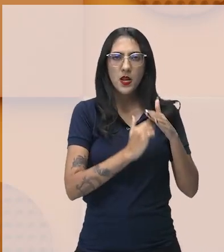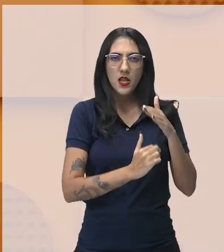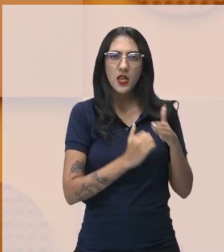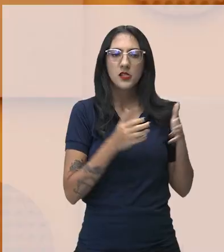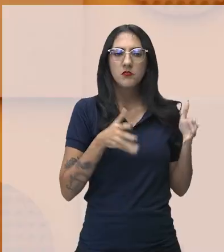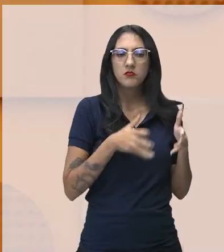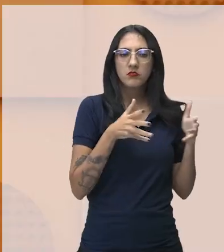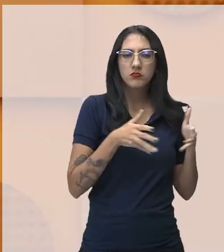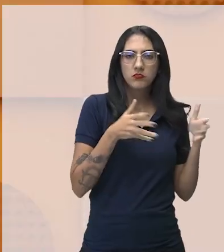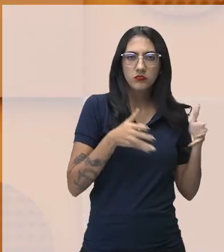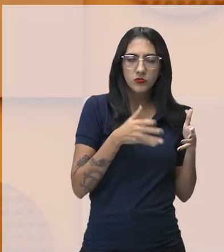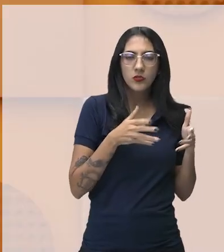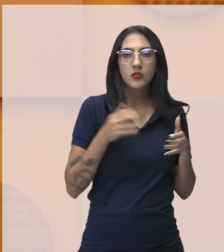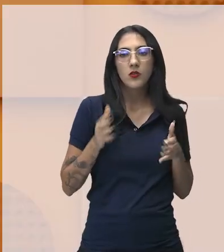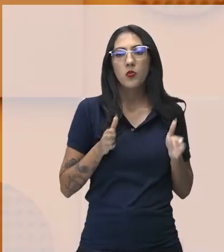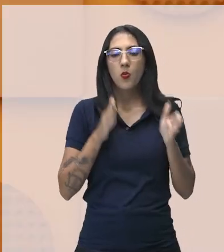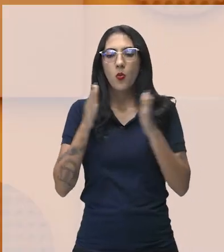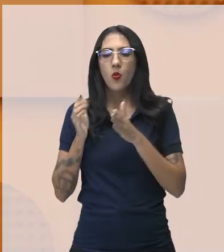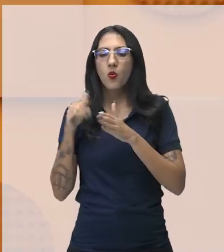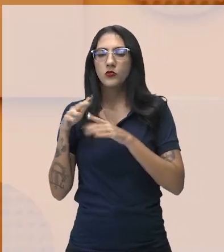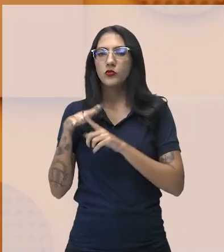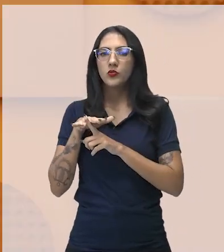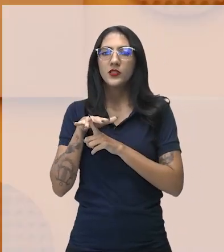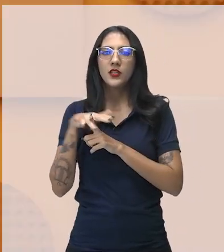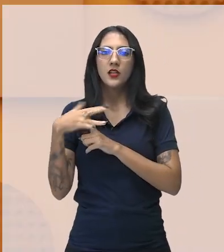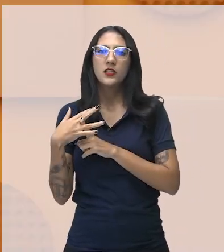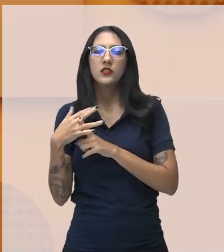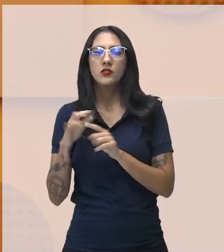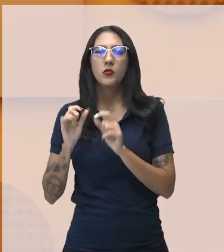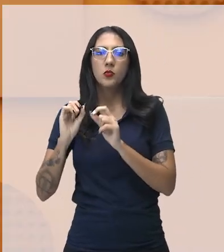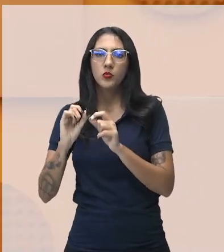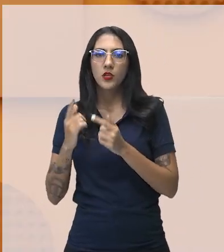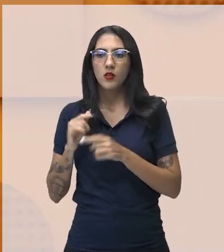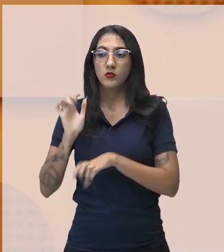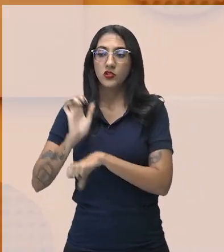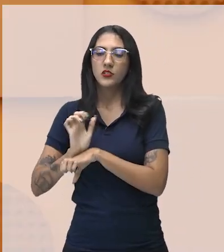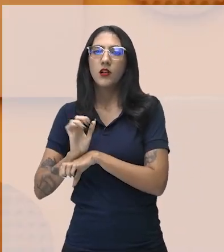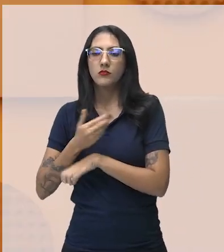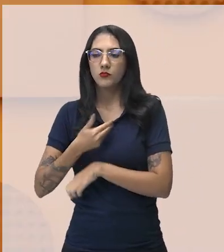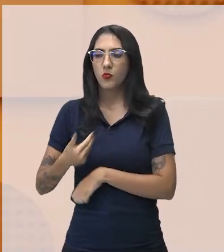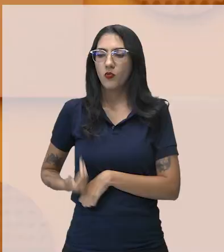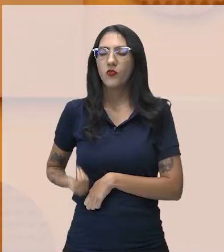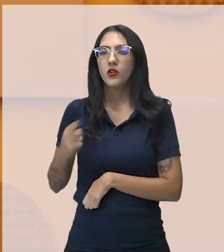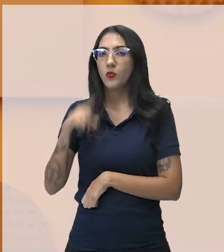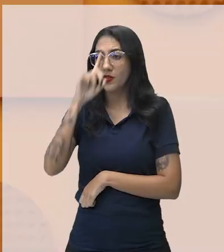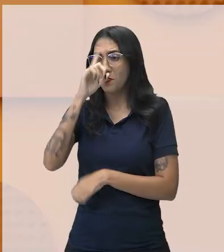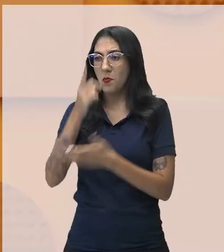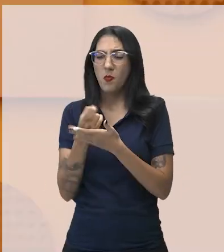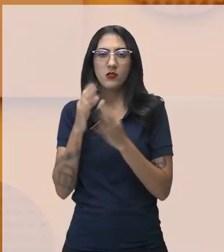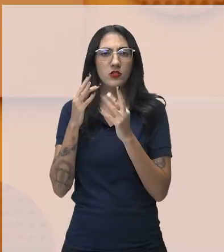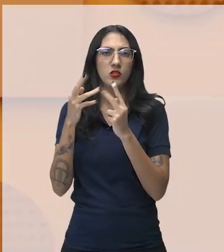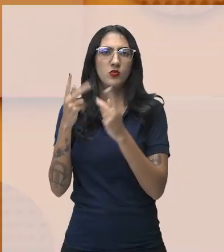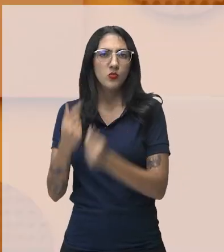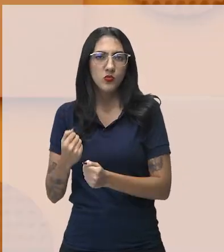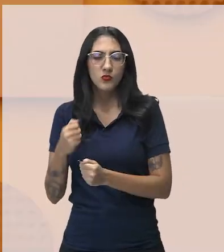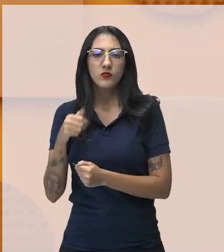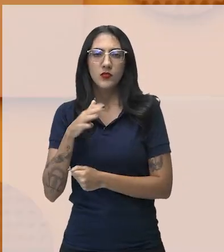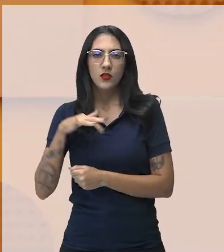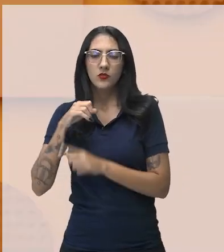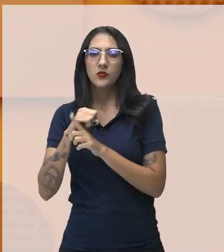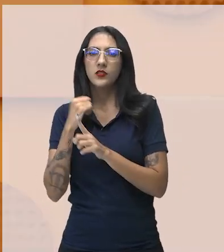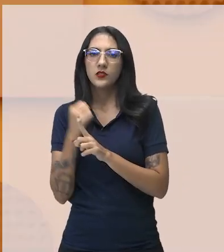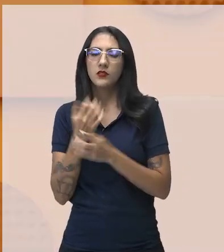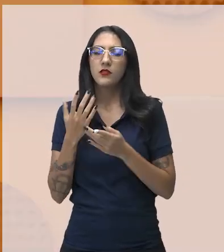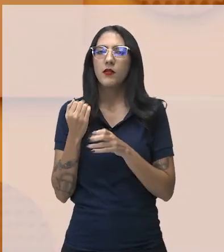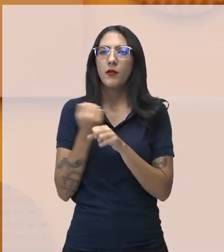ali onde tem um dono, e o outro vai estar ligado ao quê? A parte do Estado, o Estado que acaba comandando tudo, tá certo? E com o passar